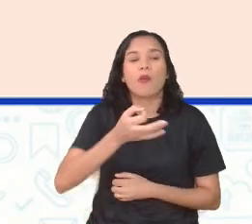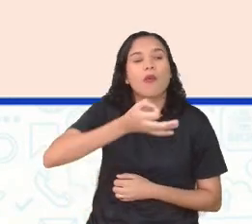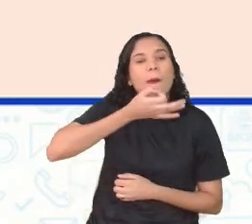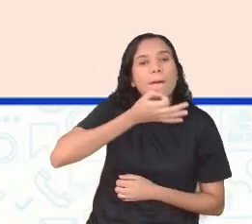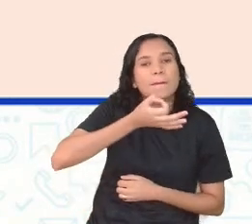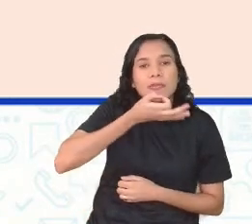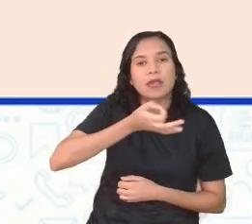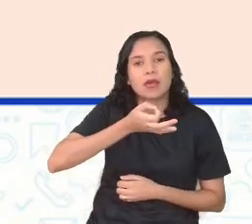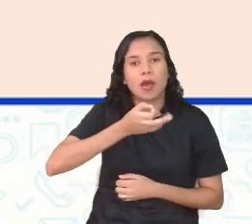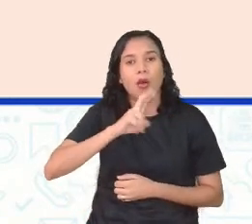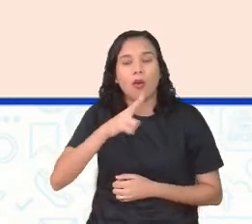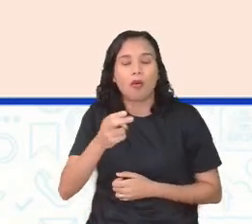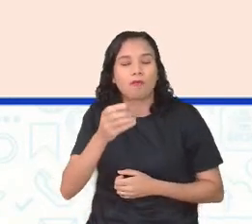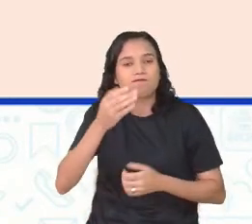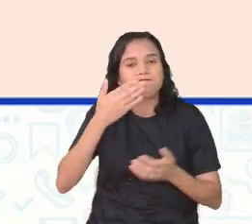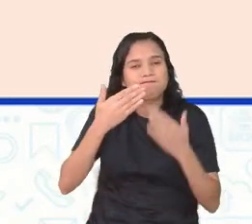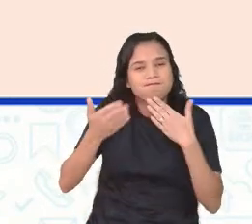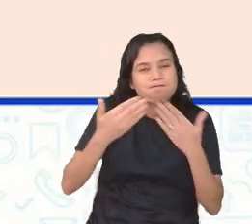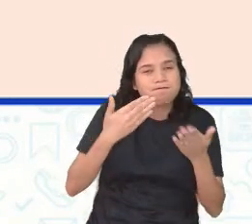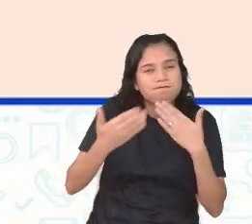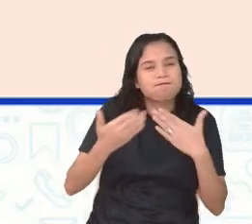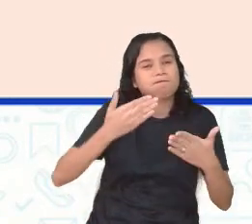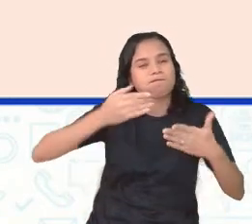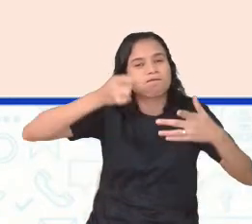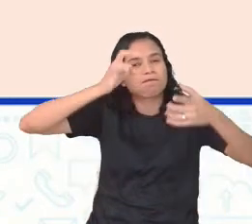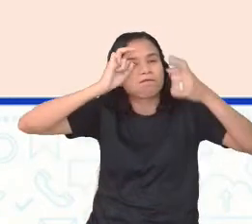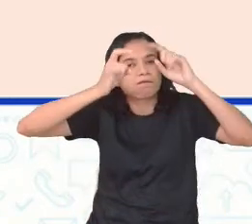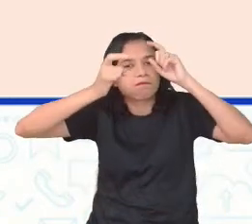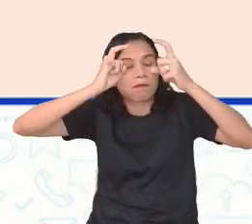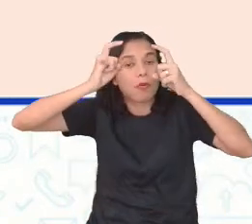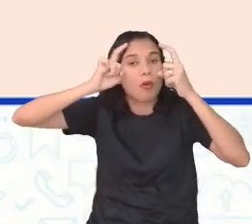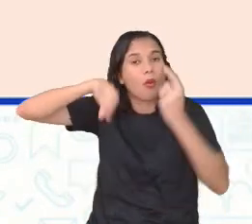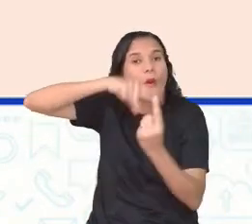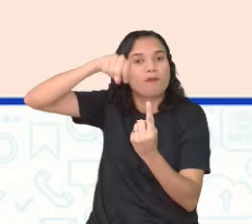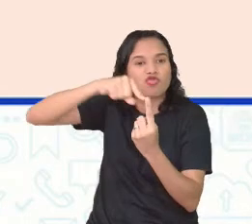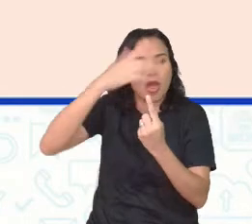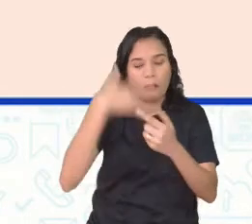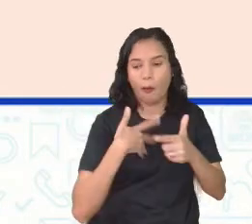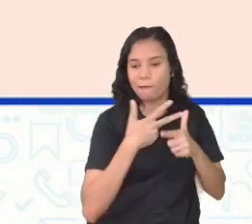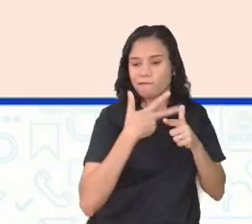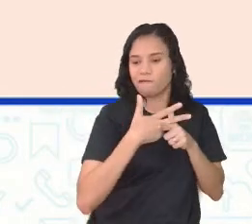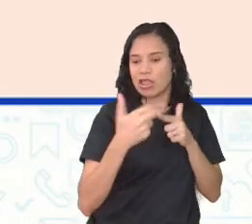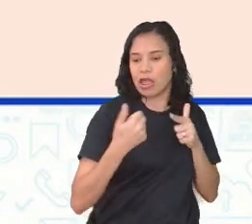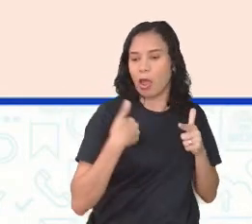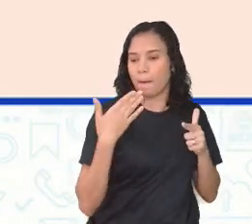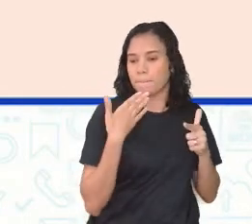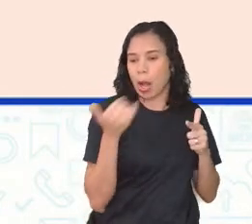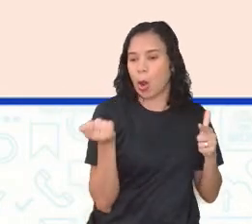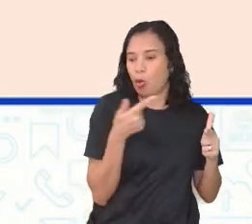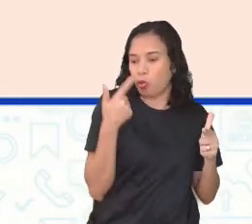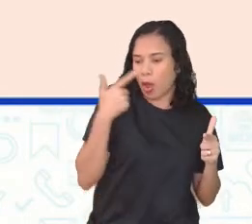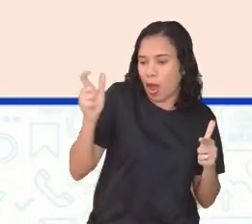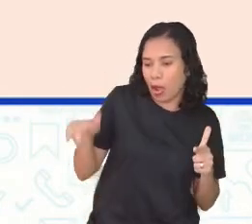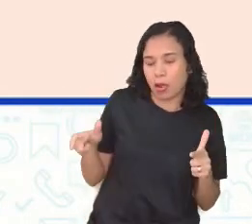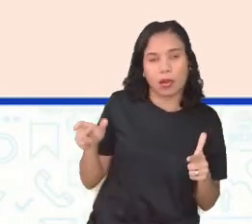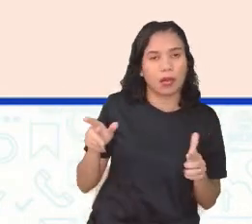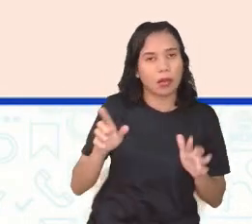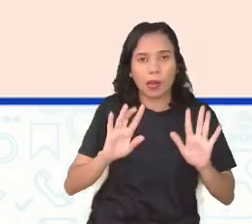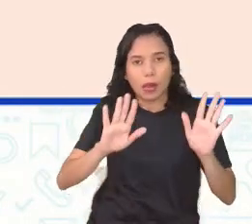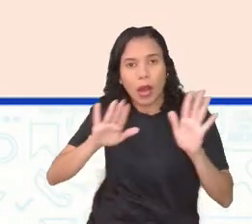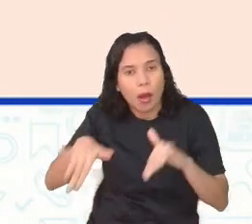argumentação ou discussão, não é? Ela deve ter esse objetivo, não é?